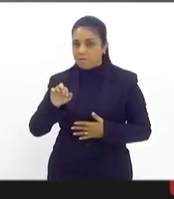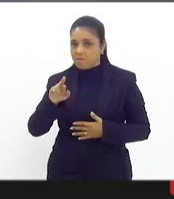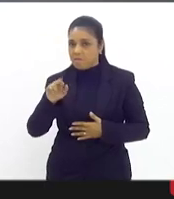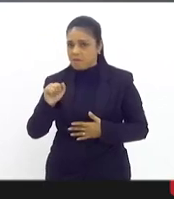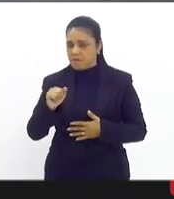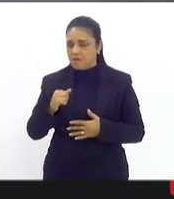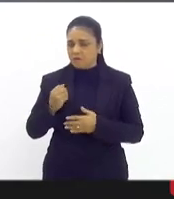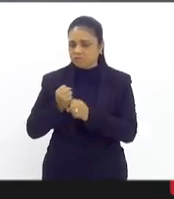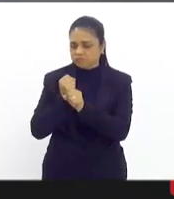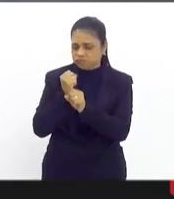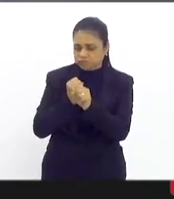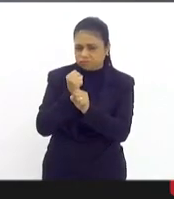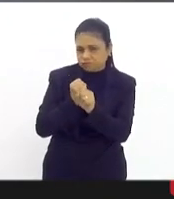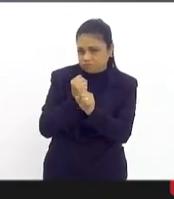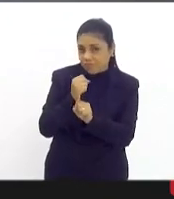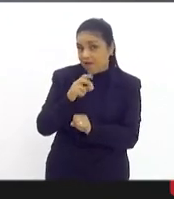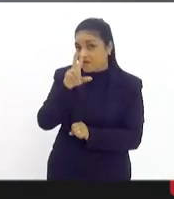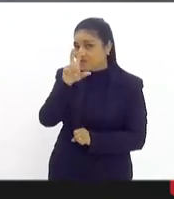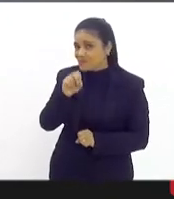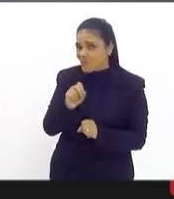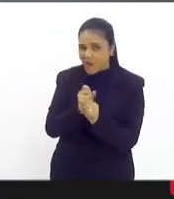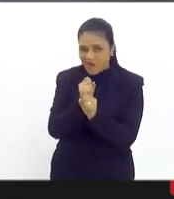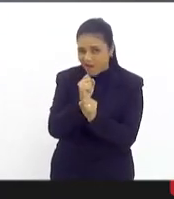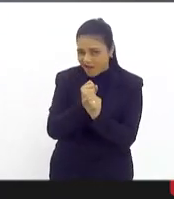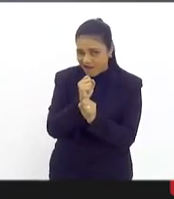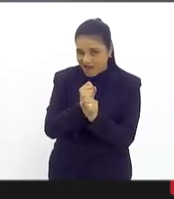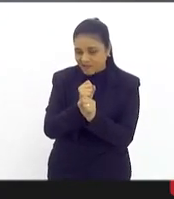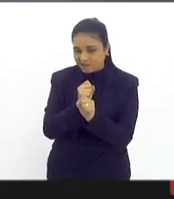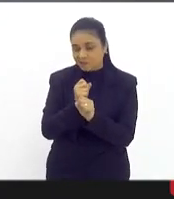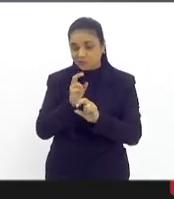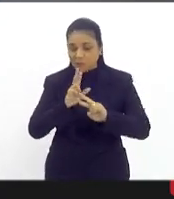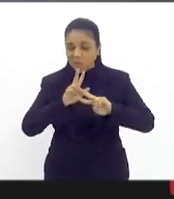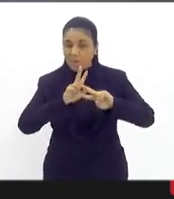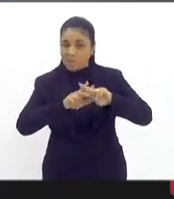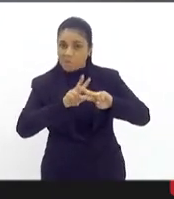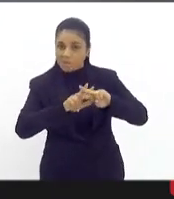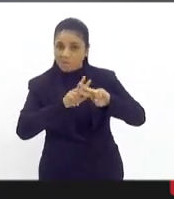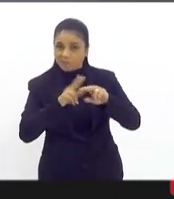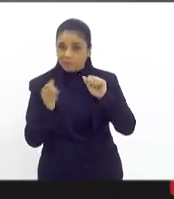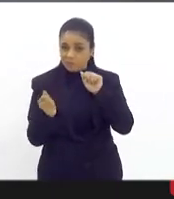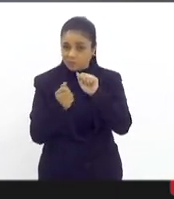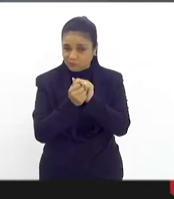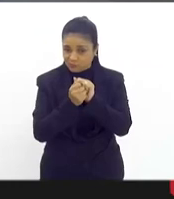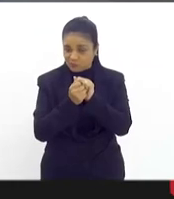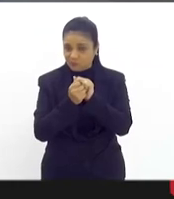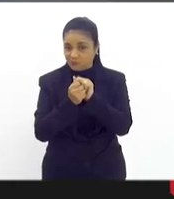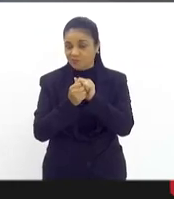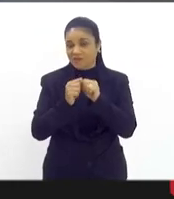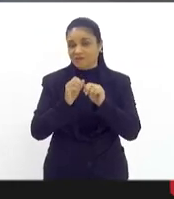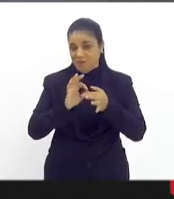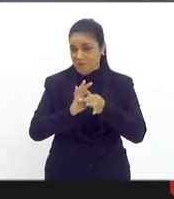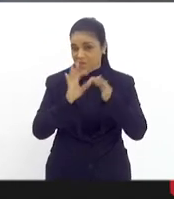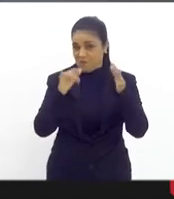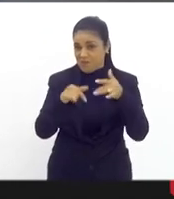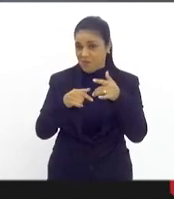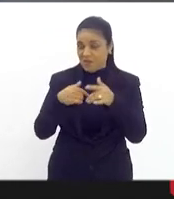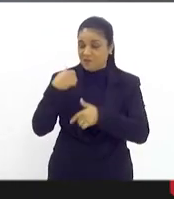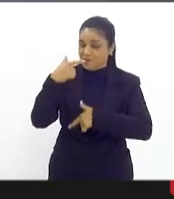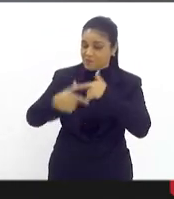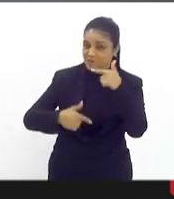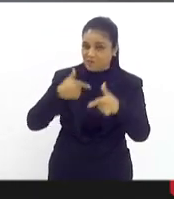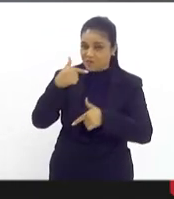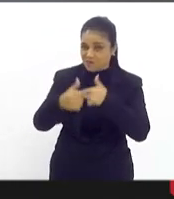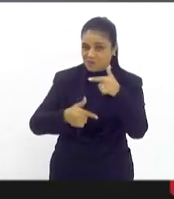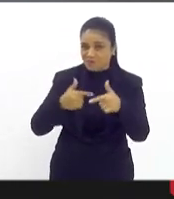um pouco mais de 50 anos, desde que a gente saiu juntos da prisão. E ao longo desse tempo todo, tantas coisas, a